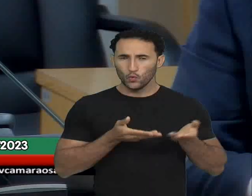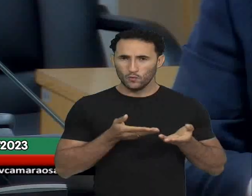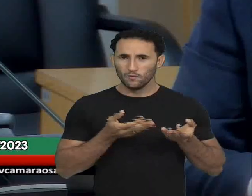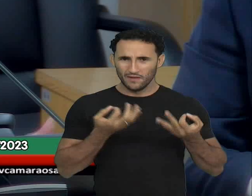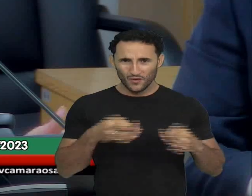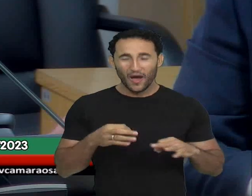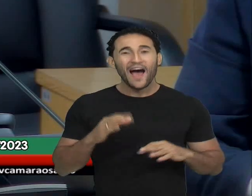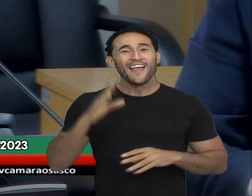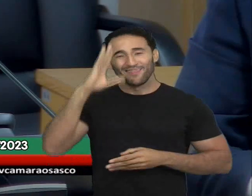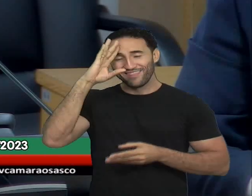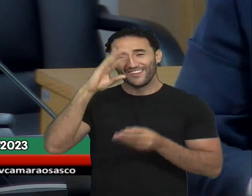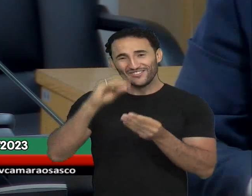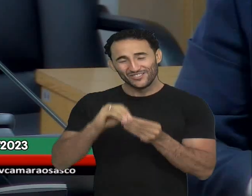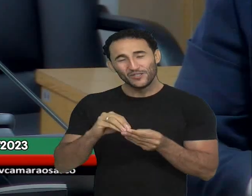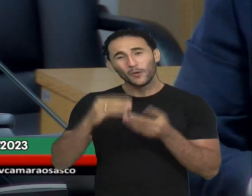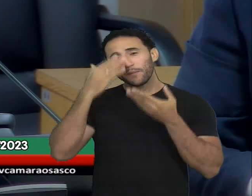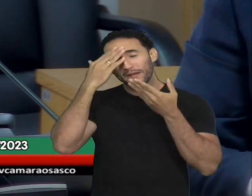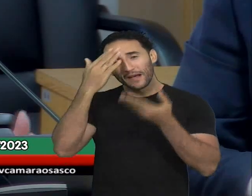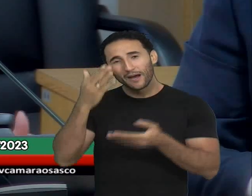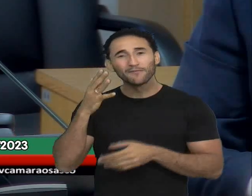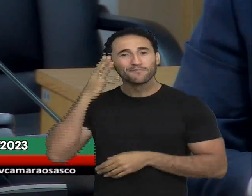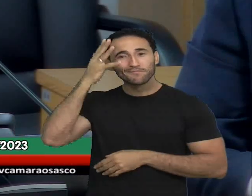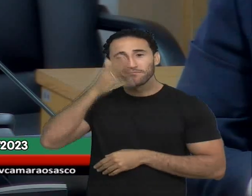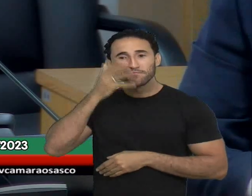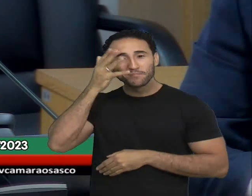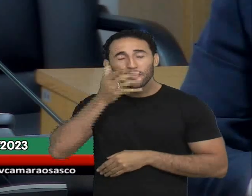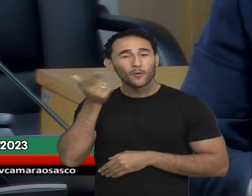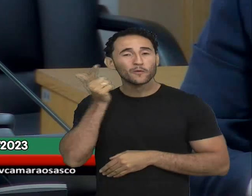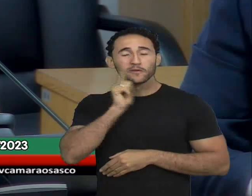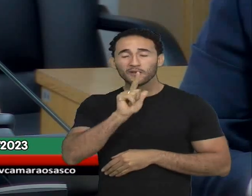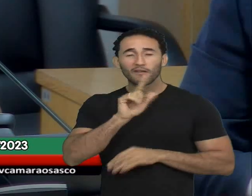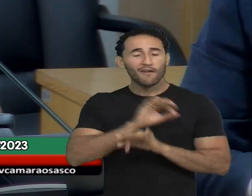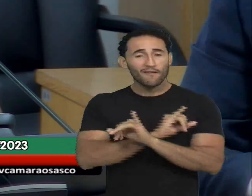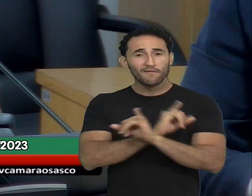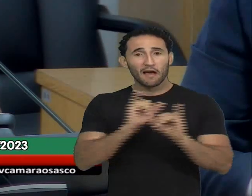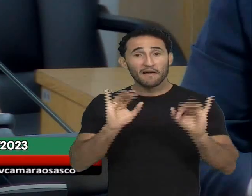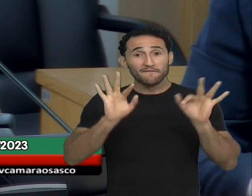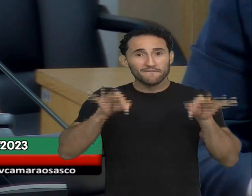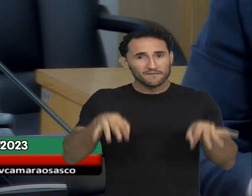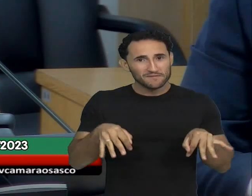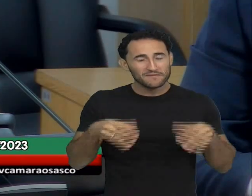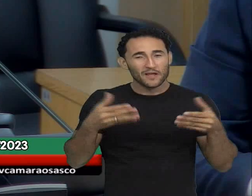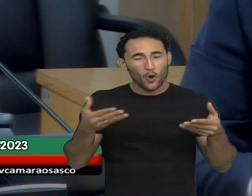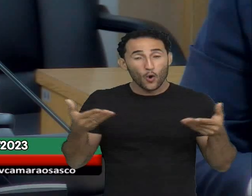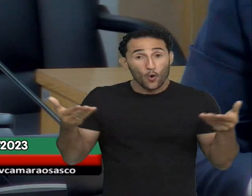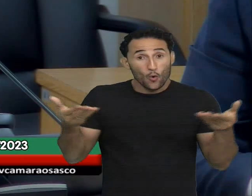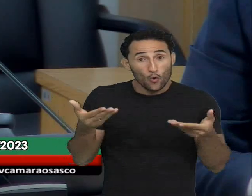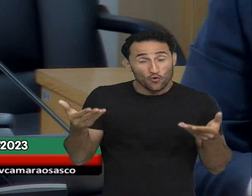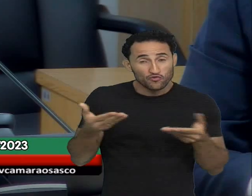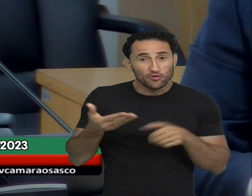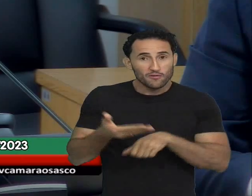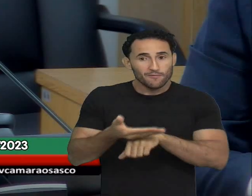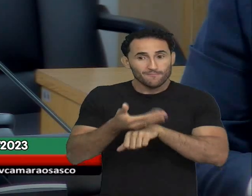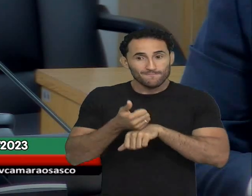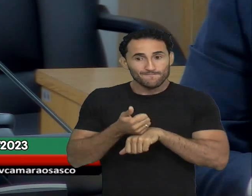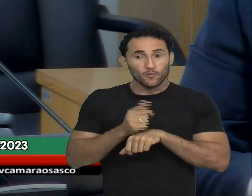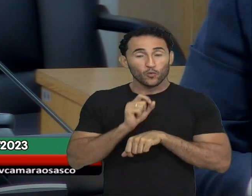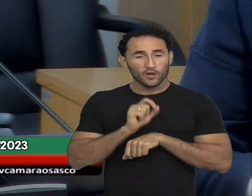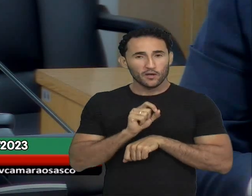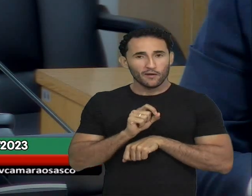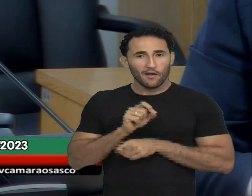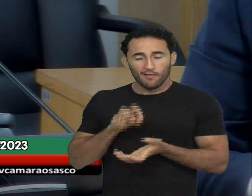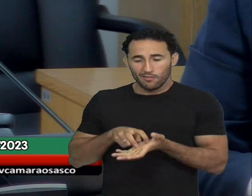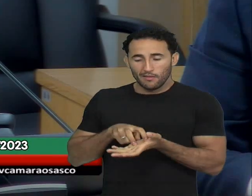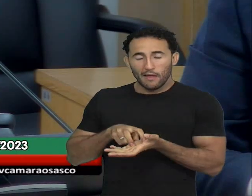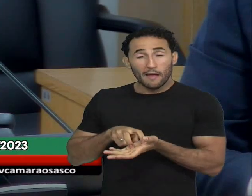doutor, está aí a palavra com você para dar finalmente aqui para nós. Hoje já quero antecipar que foi uma tarde